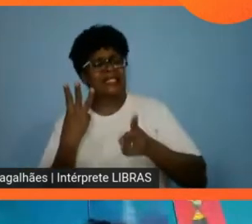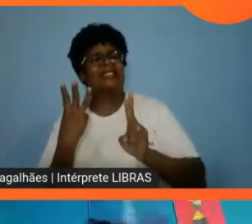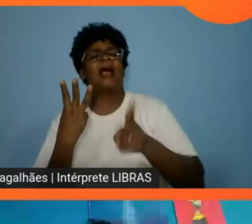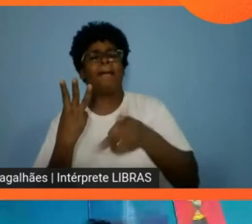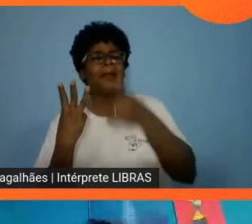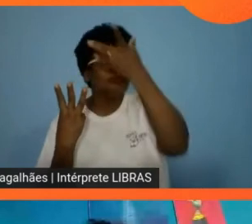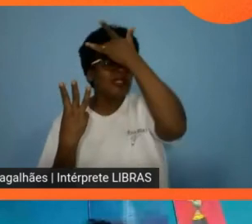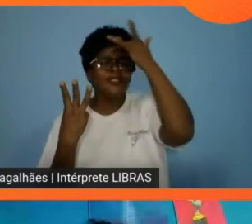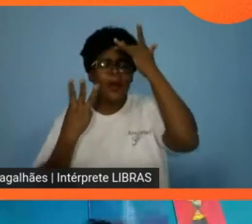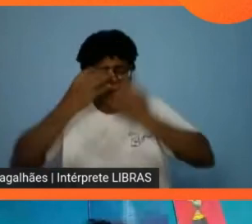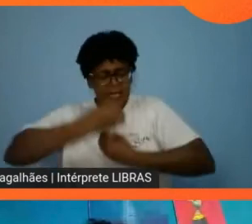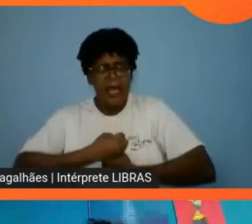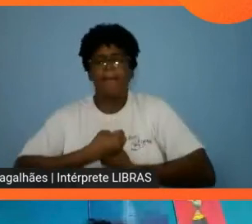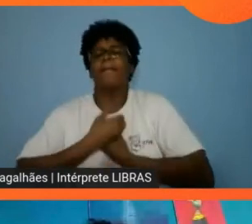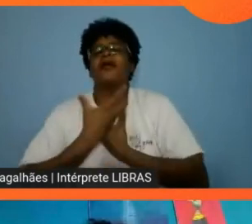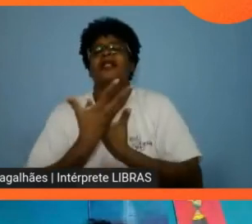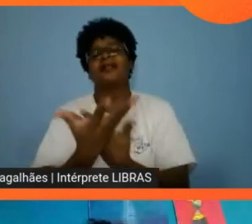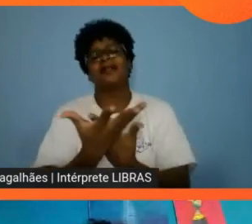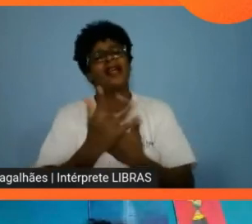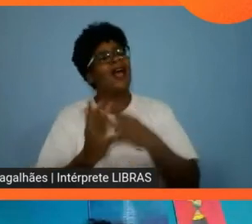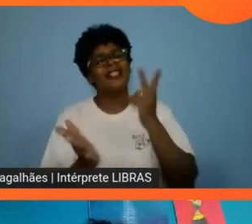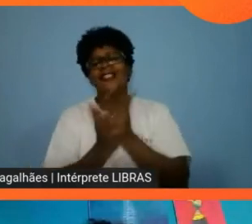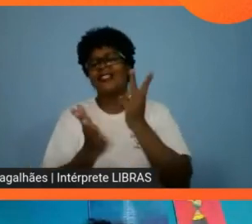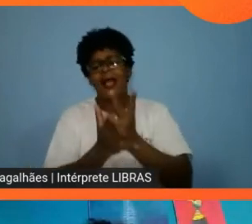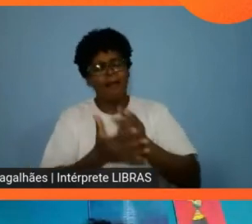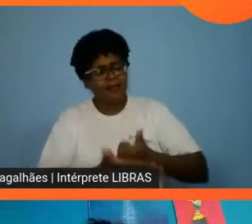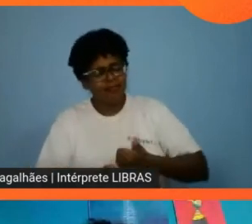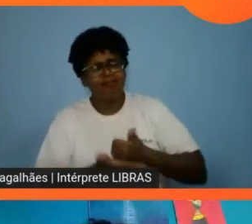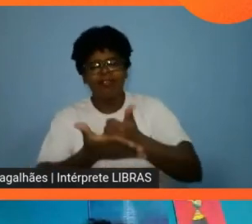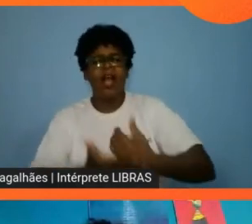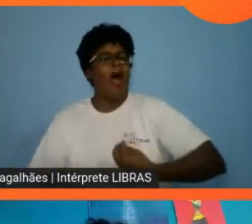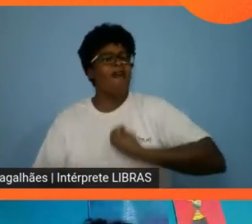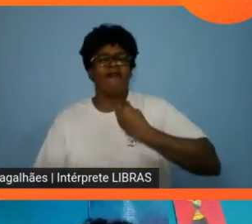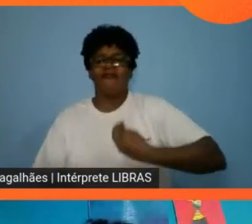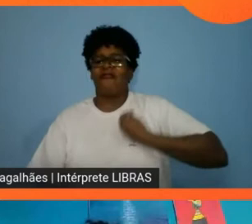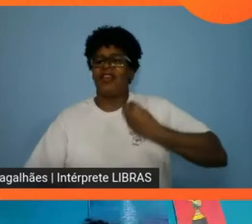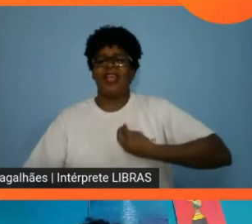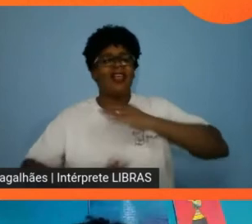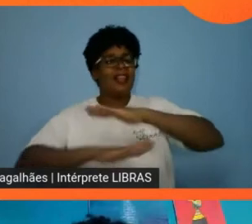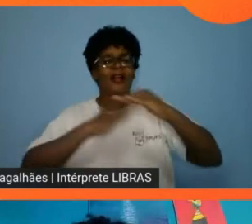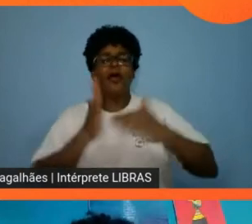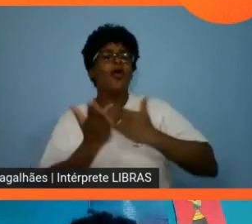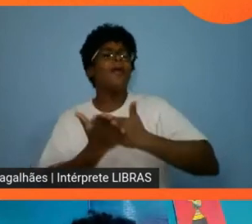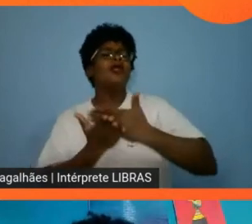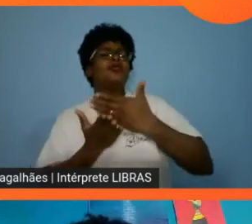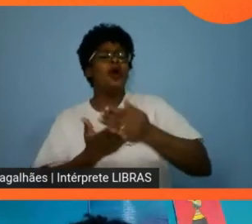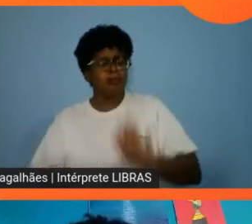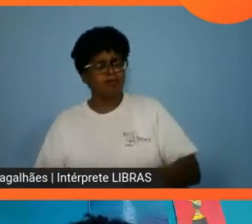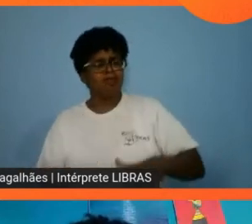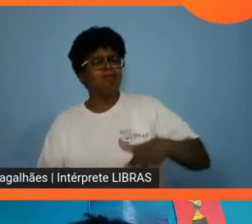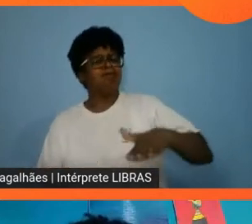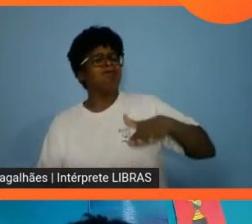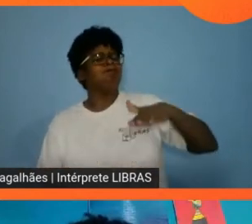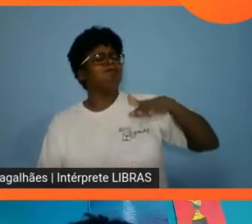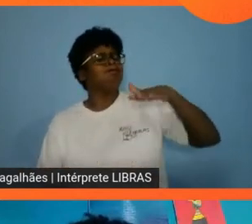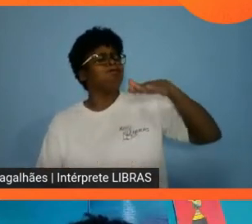poesia, ela me acompanha ao longo de toda a minha vida. Logo que eu comecei a me alfabetizar, foi até muito